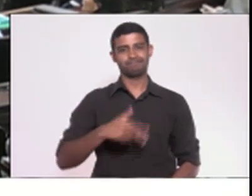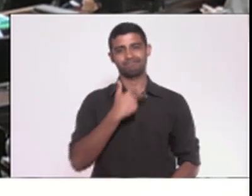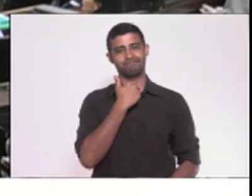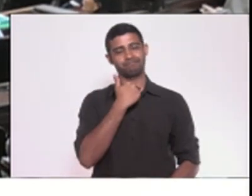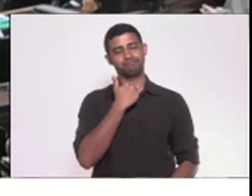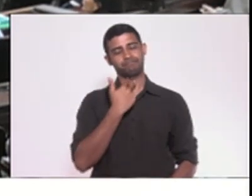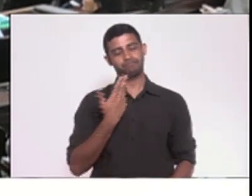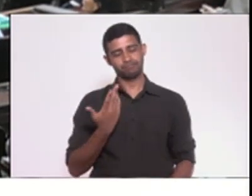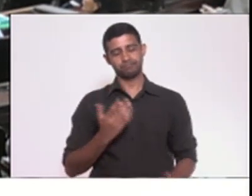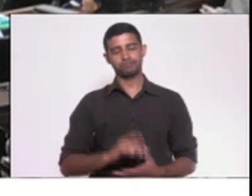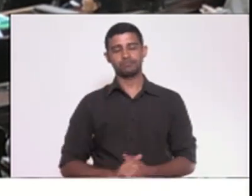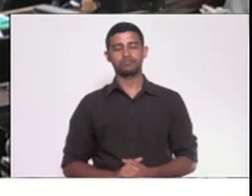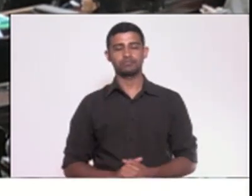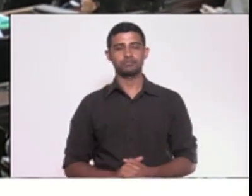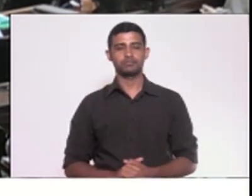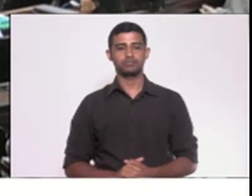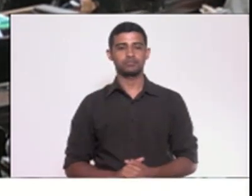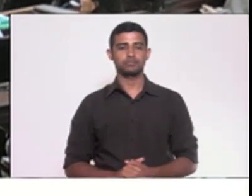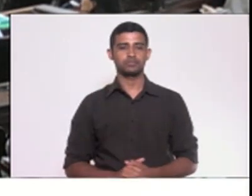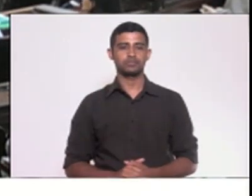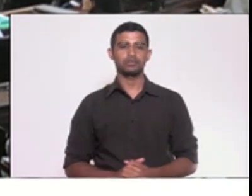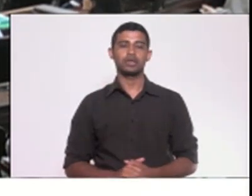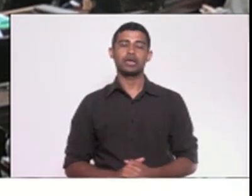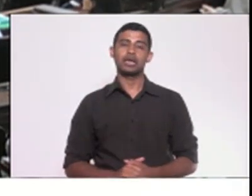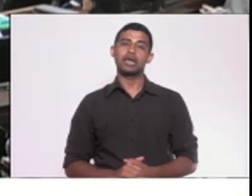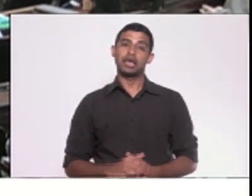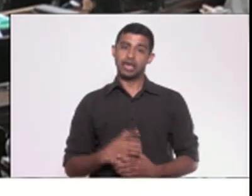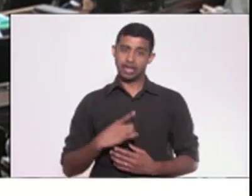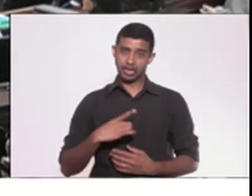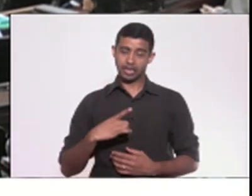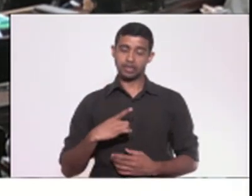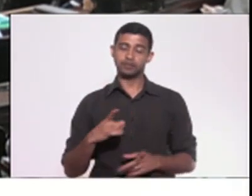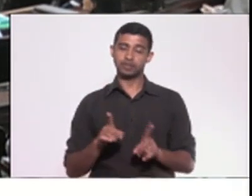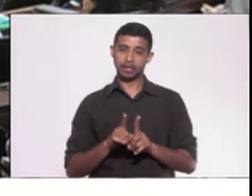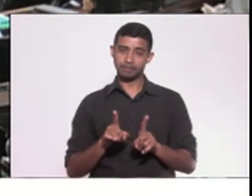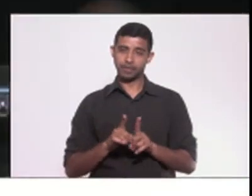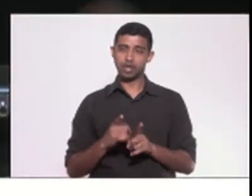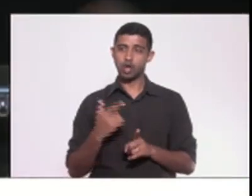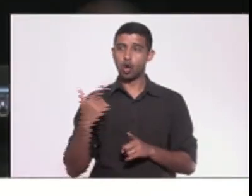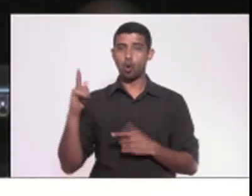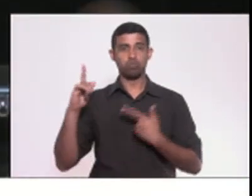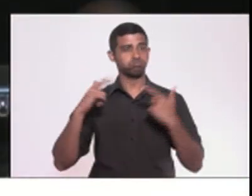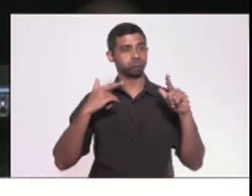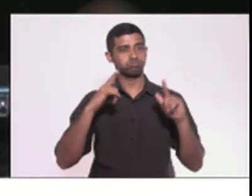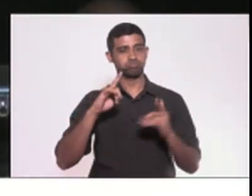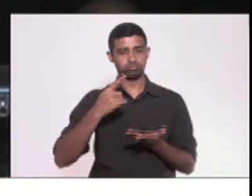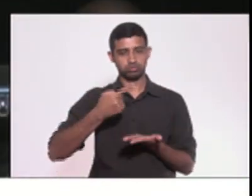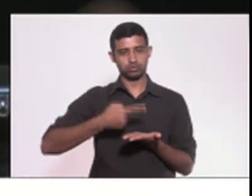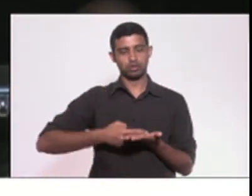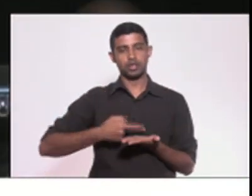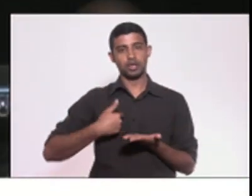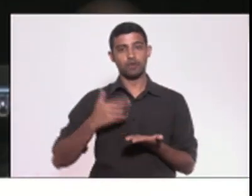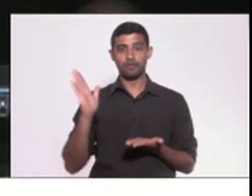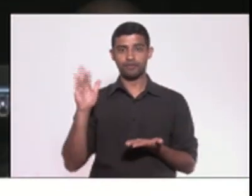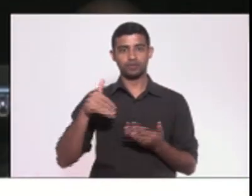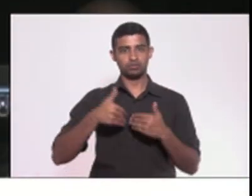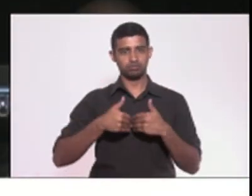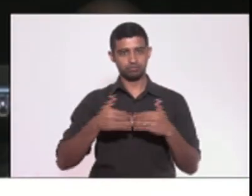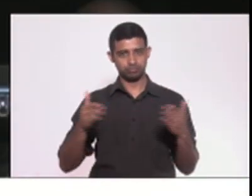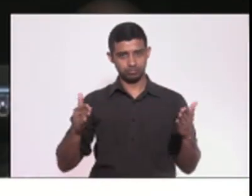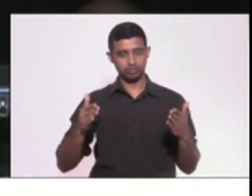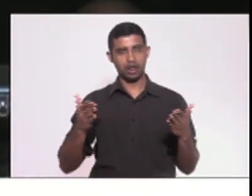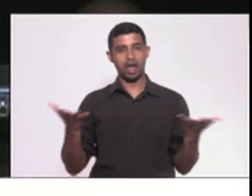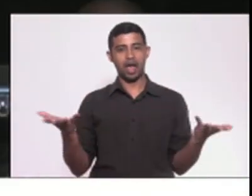tenho eu outros compromissos. Vim aqui promover a abertura e vou